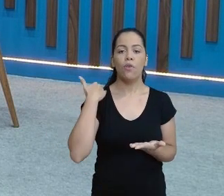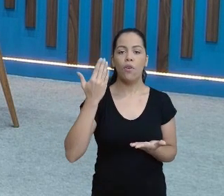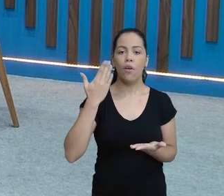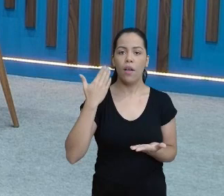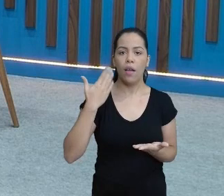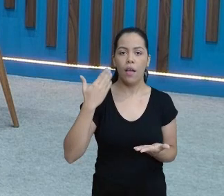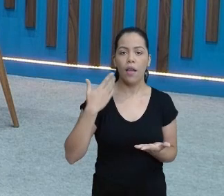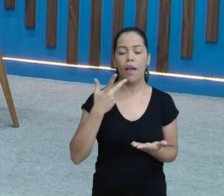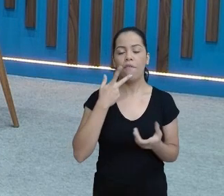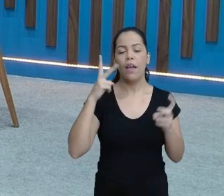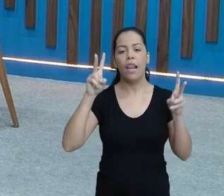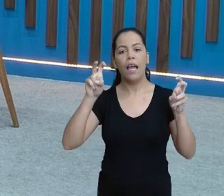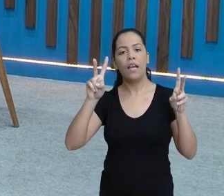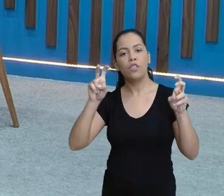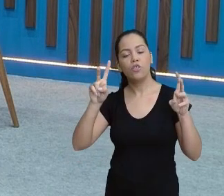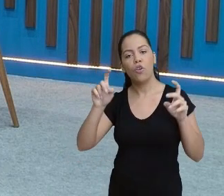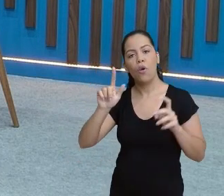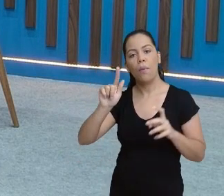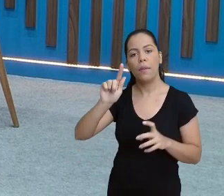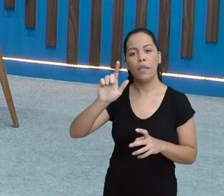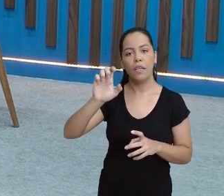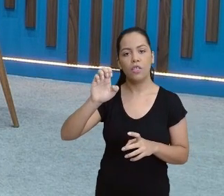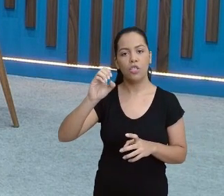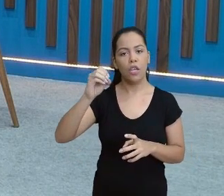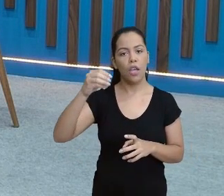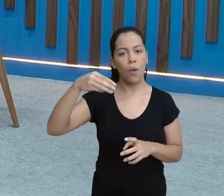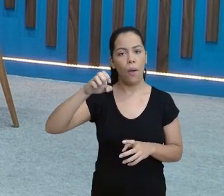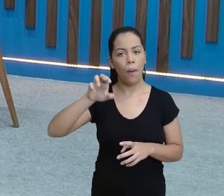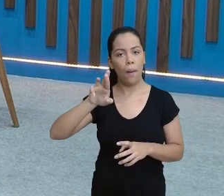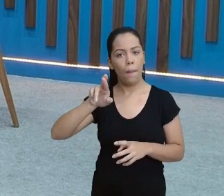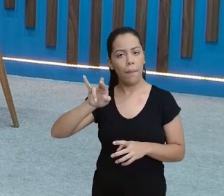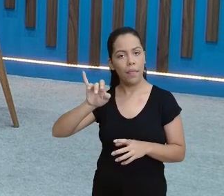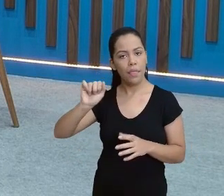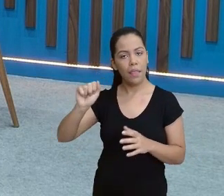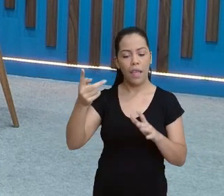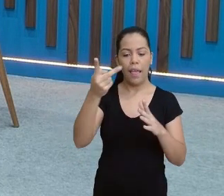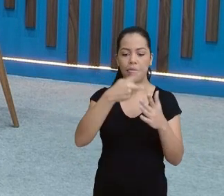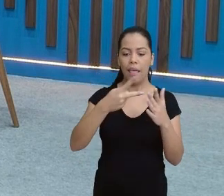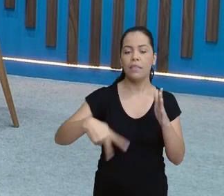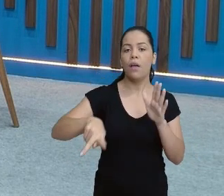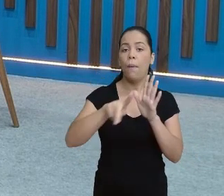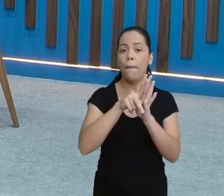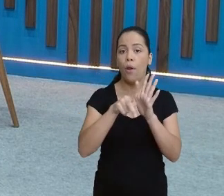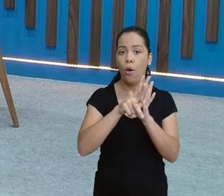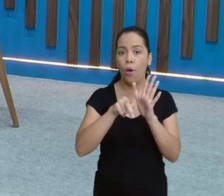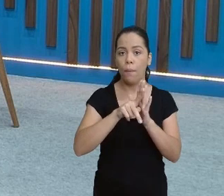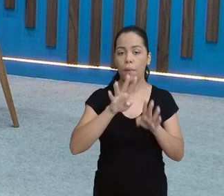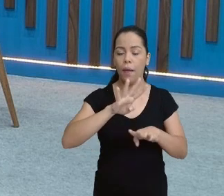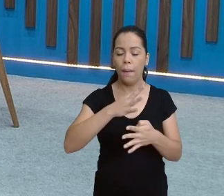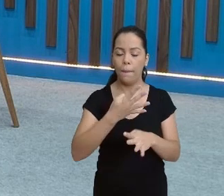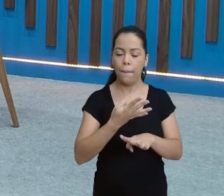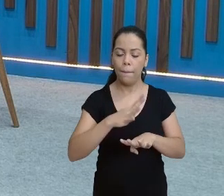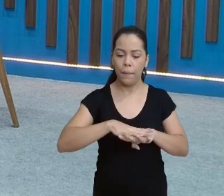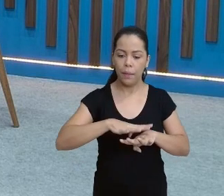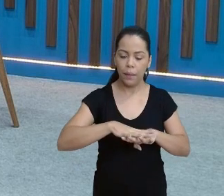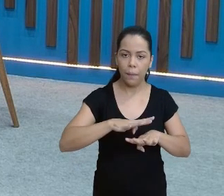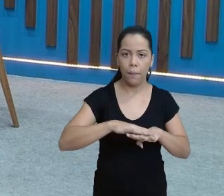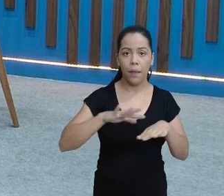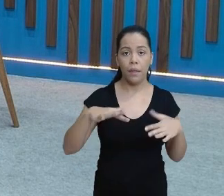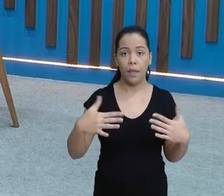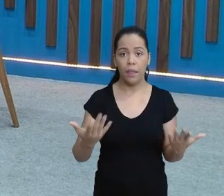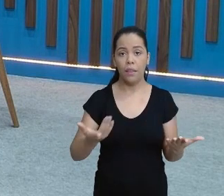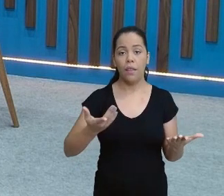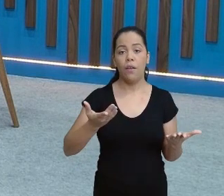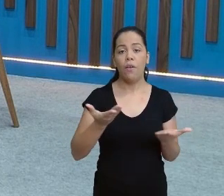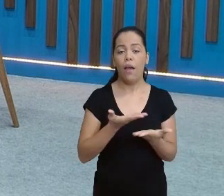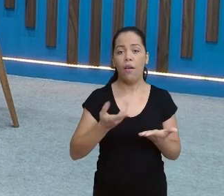pouco da geometria e de alguns elementos específicos da geometria, tá certo? Então, na primeira parte da aula, a gente vai tentar relembrar um pouco o que a gente